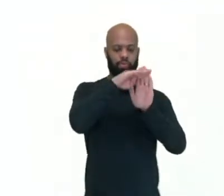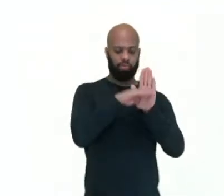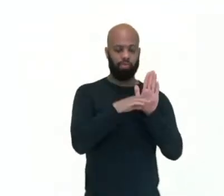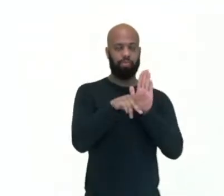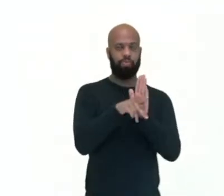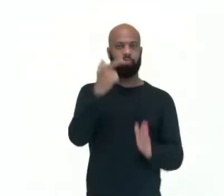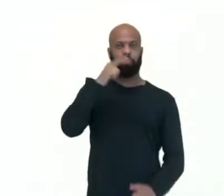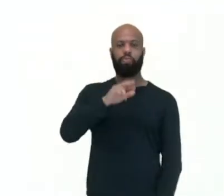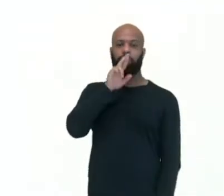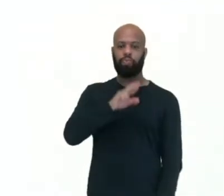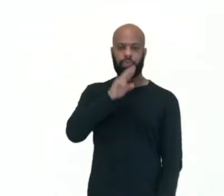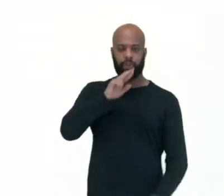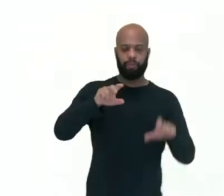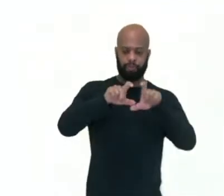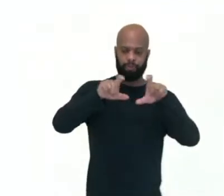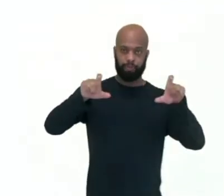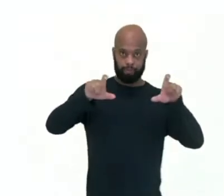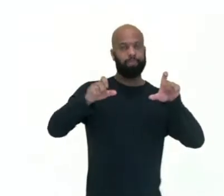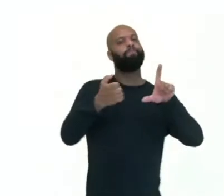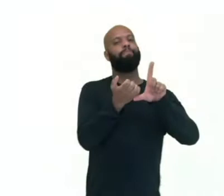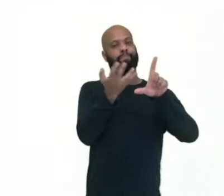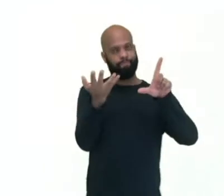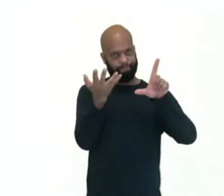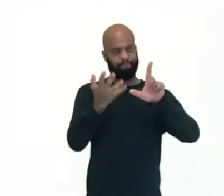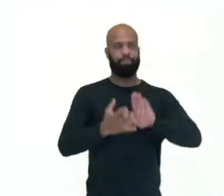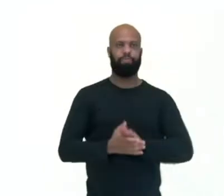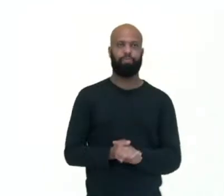para resolver as equações logarítmicas.